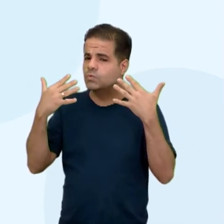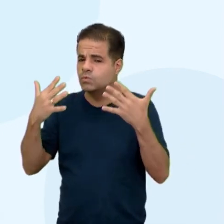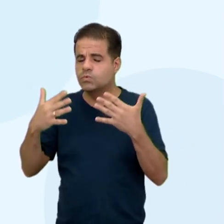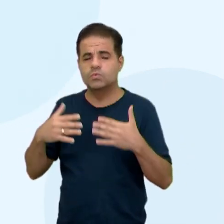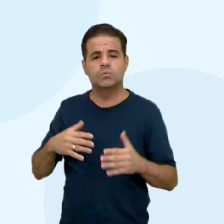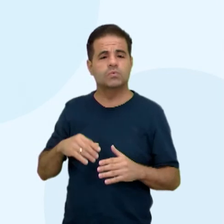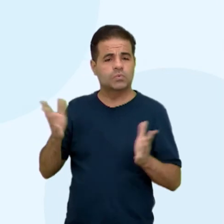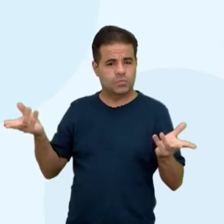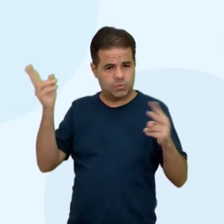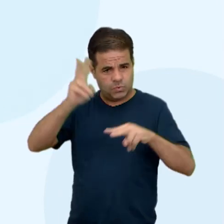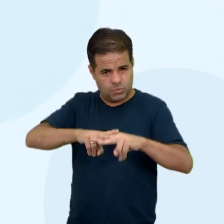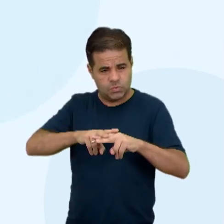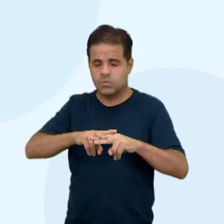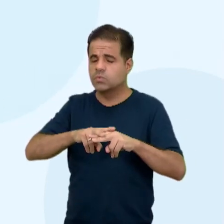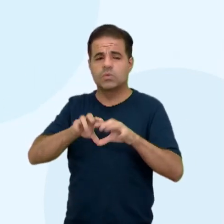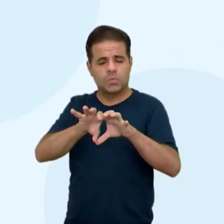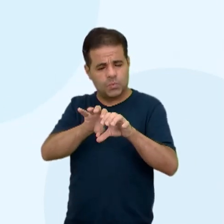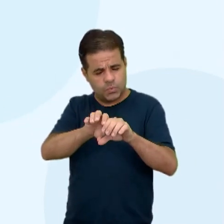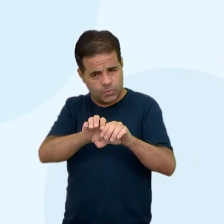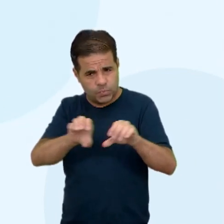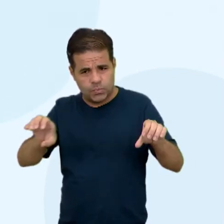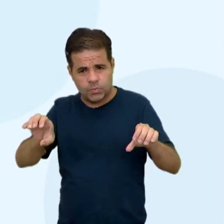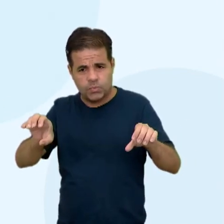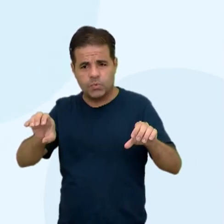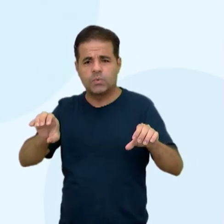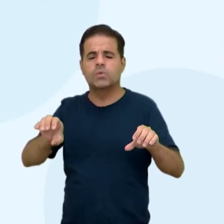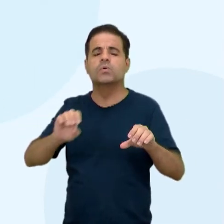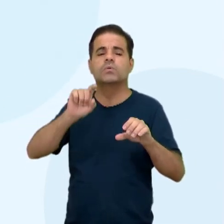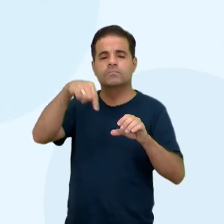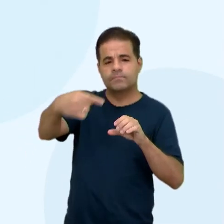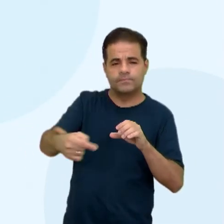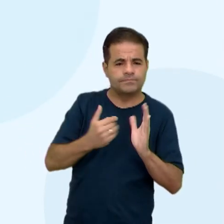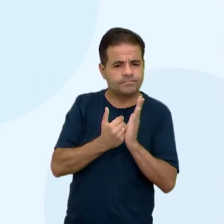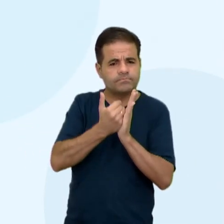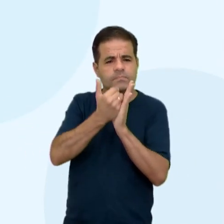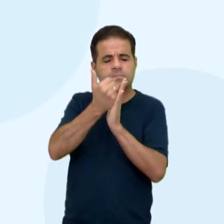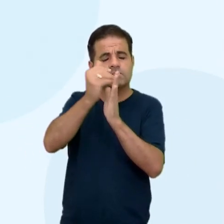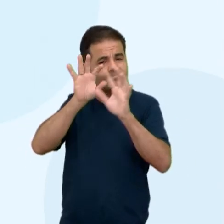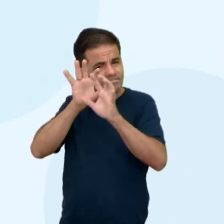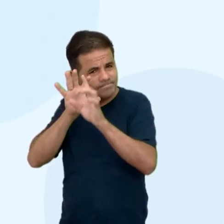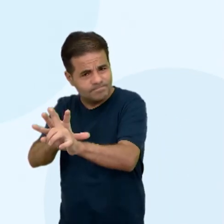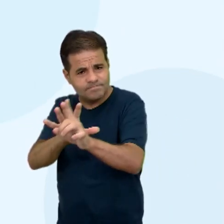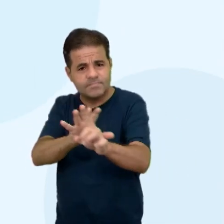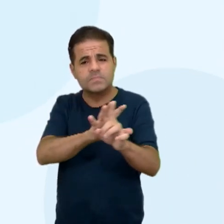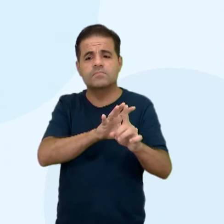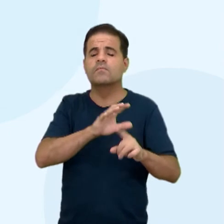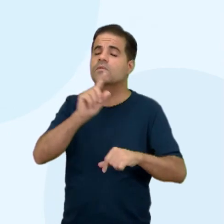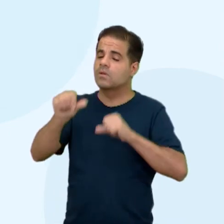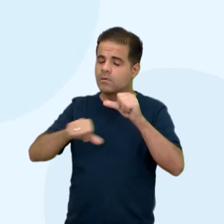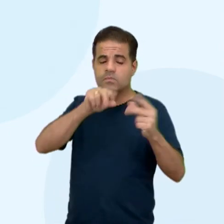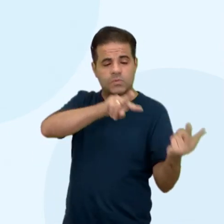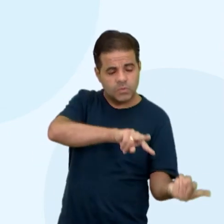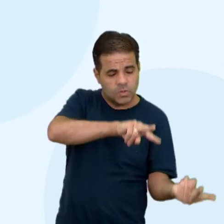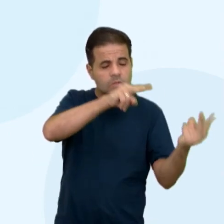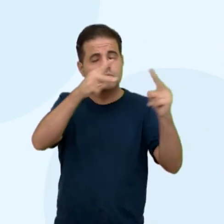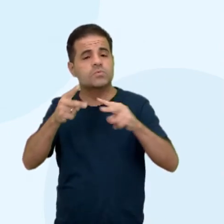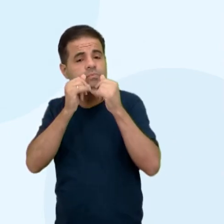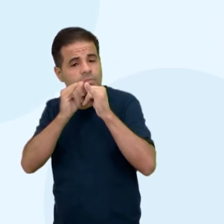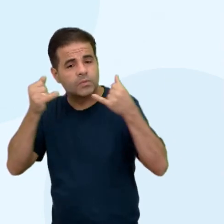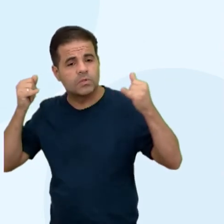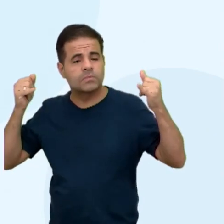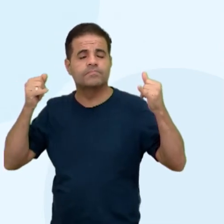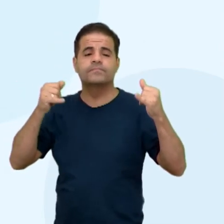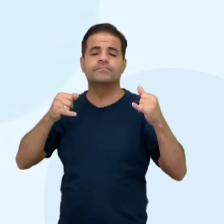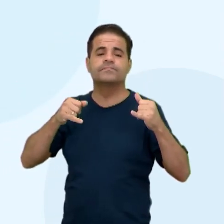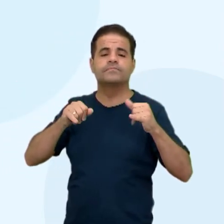água aprisionado, ele é canalizado, porque quando ele é canalizado aumenta a pressão, não é mesmo? Aí transfere essa energia para